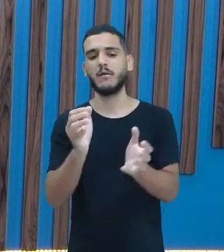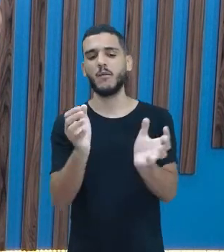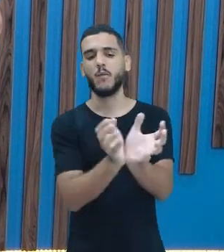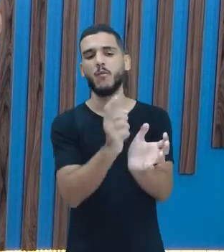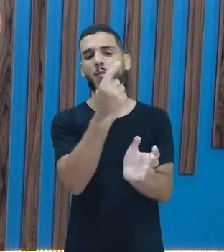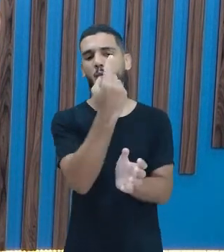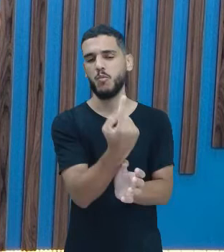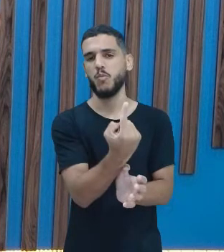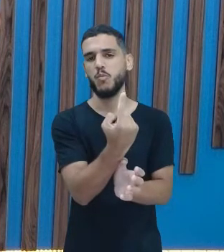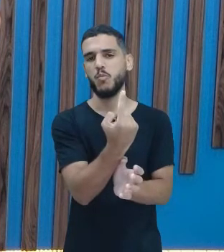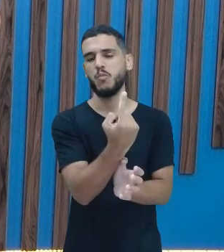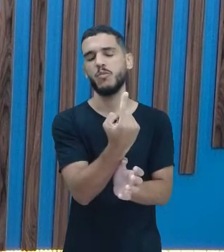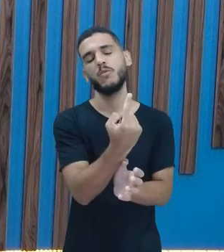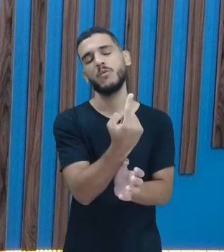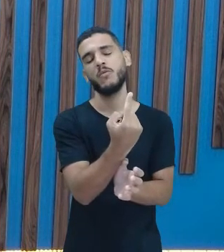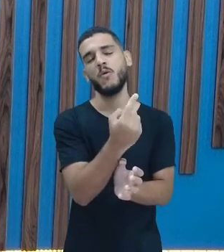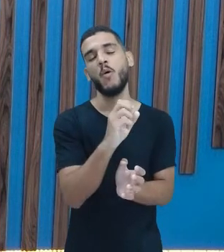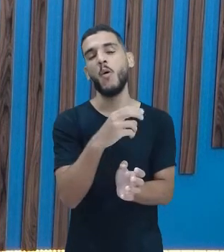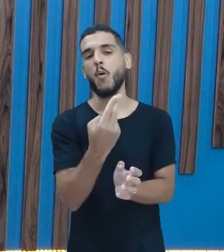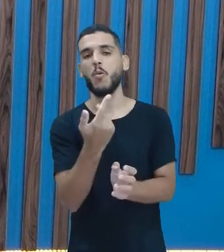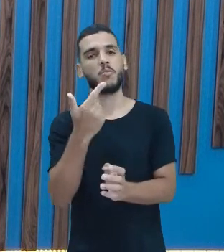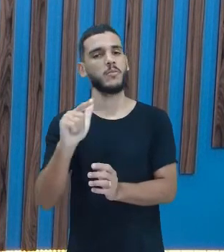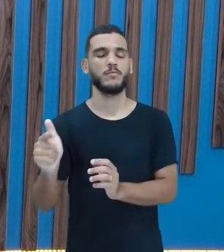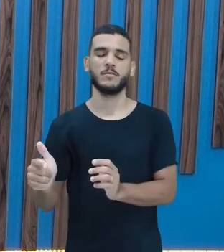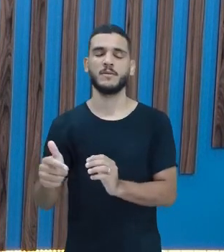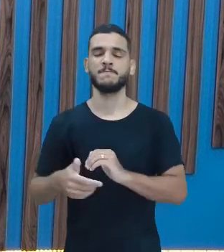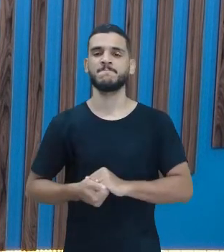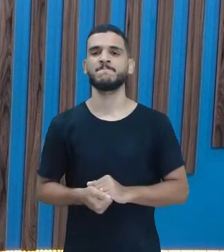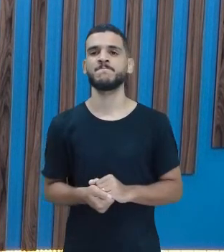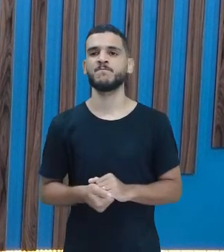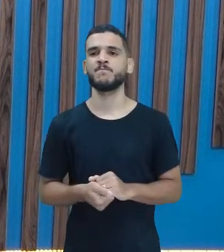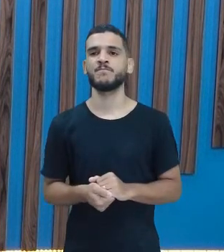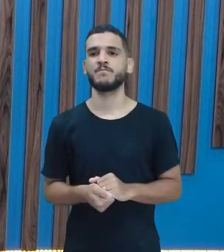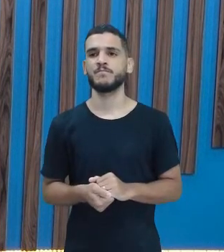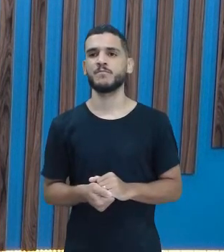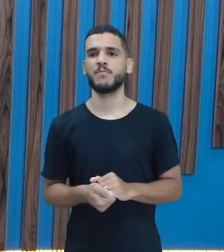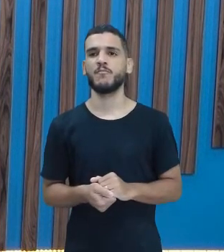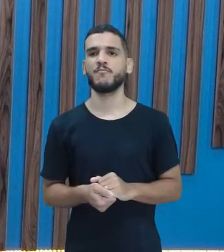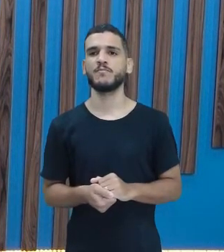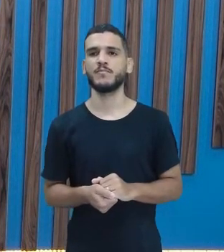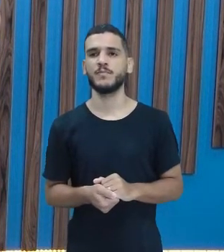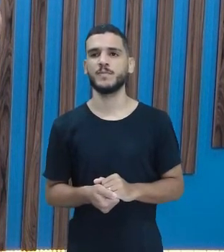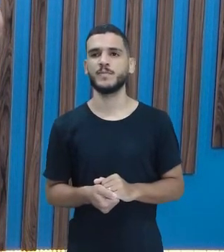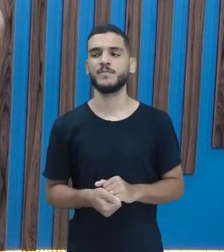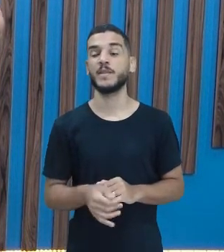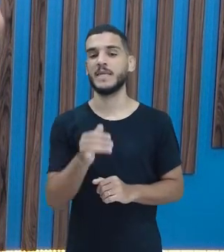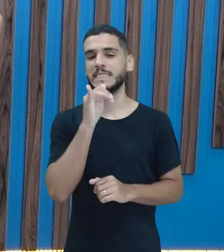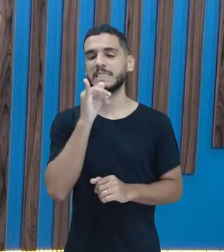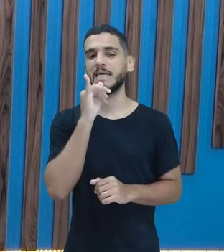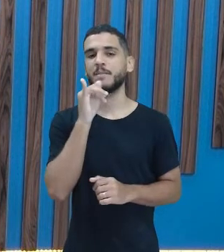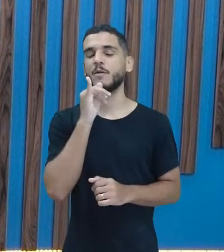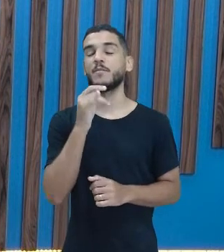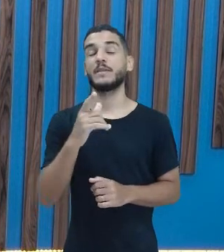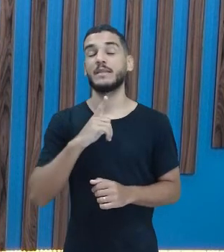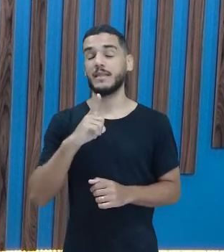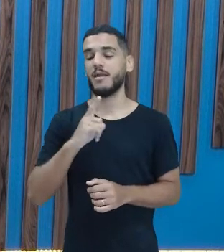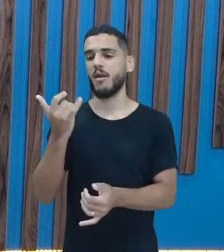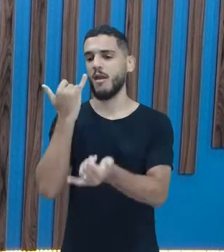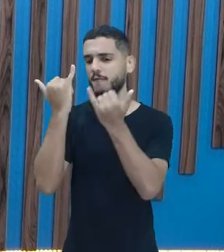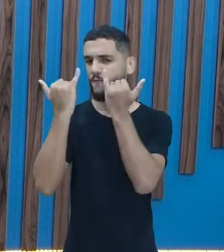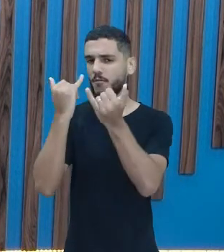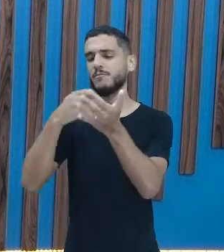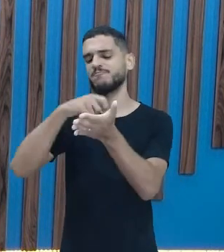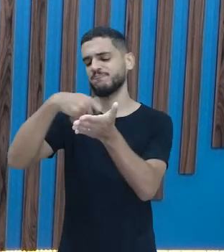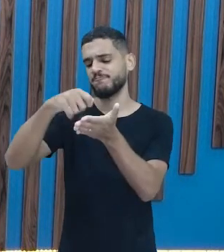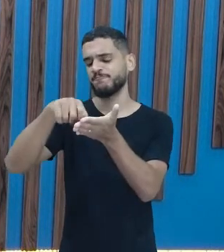mesmo eleita para o Grêmio ou não, tá certo? Aí nós temos aí mais algumas